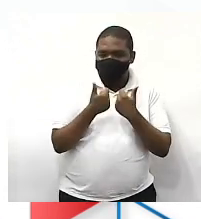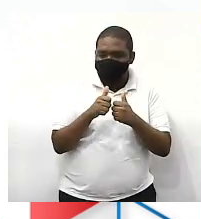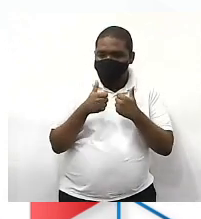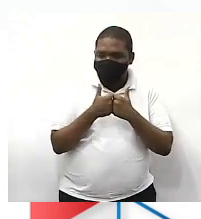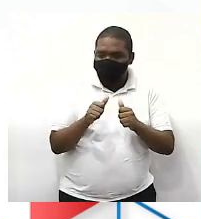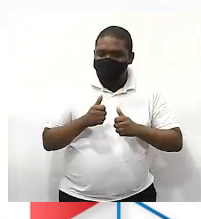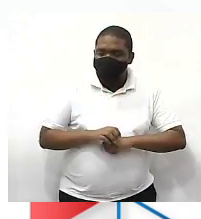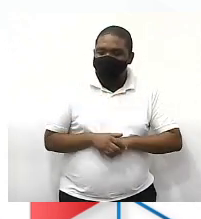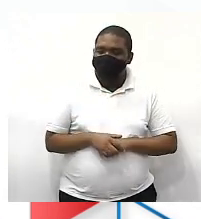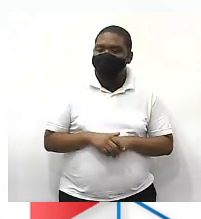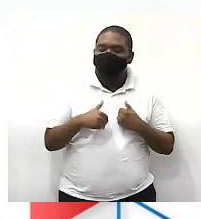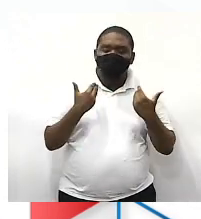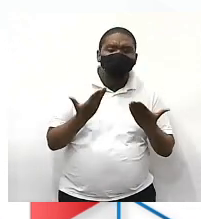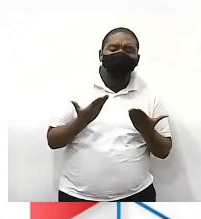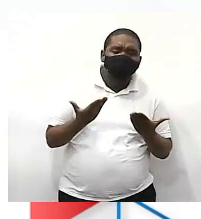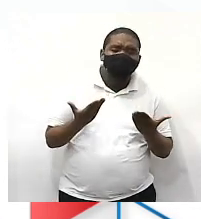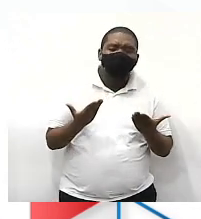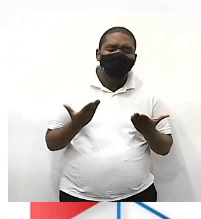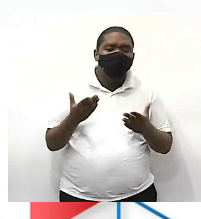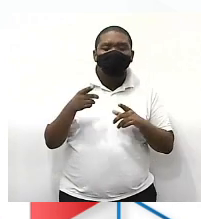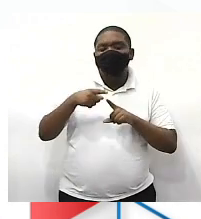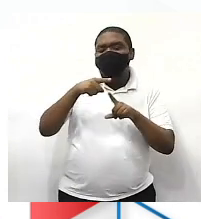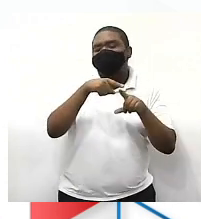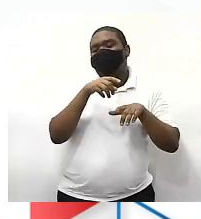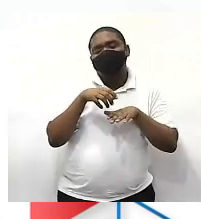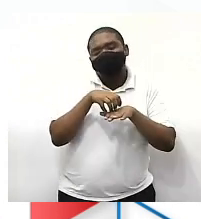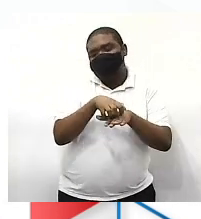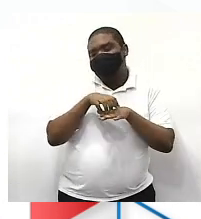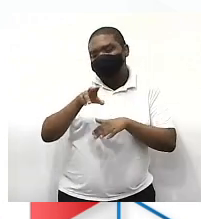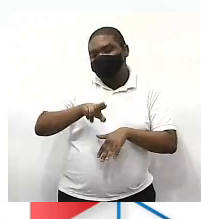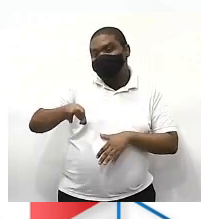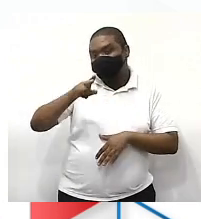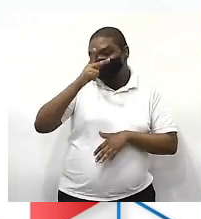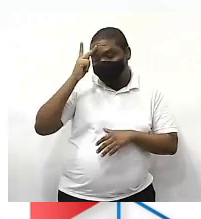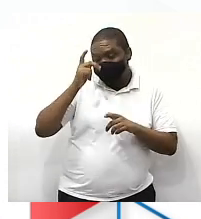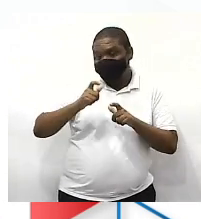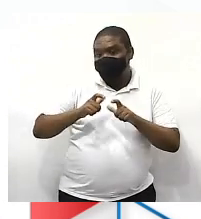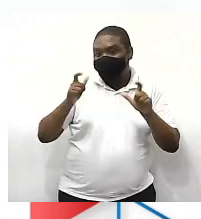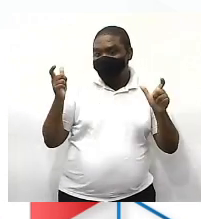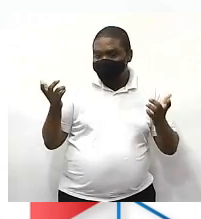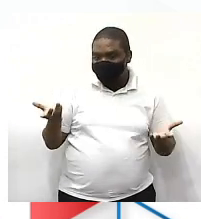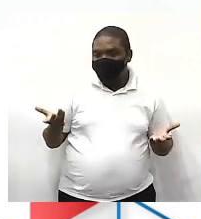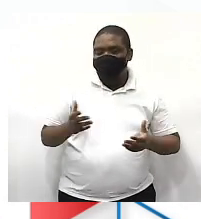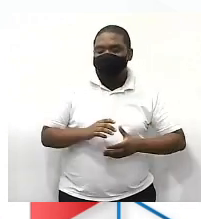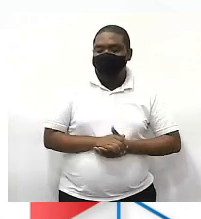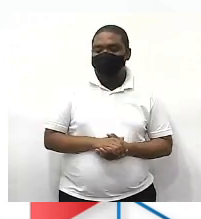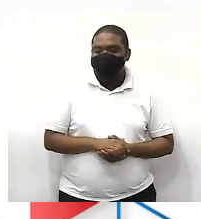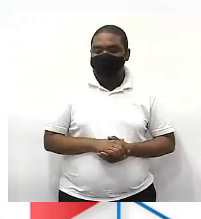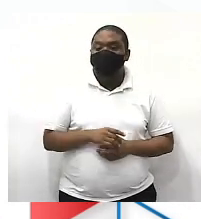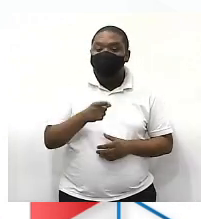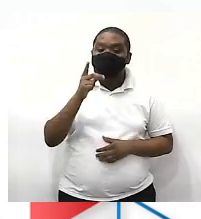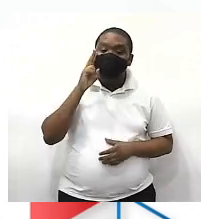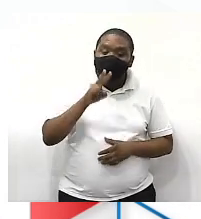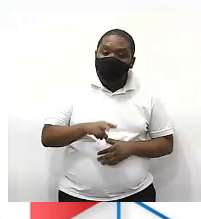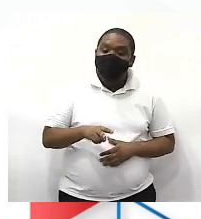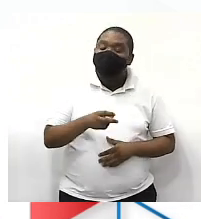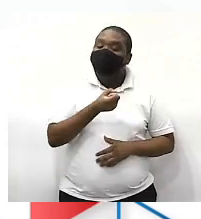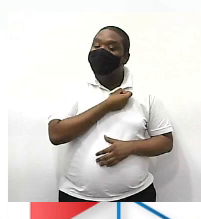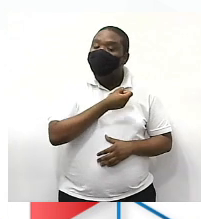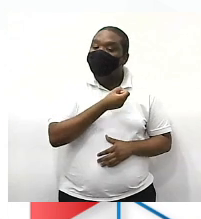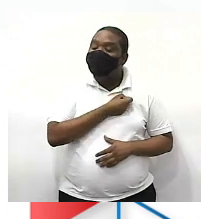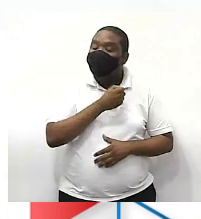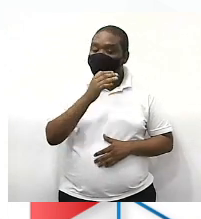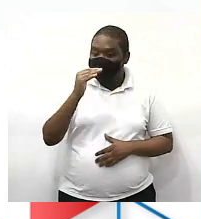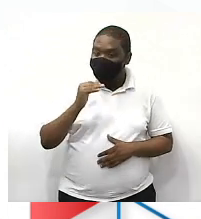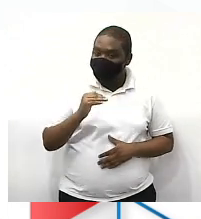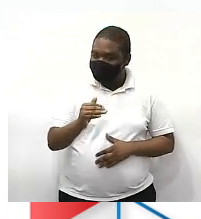qual tipo de transporte é usado pelo maior número de funcionários? Ora, observe o denominador. Se eu tenho